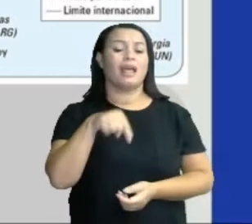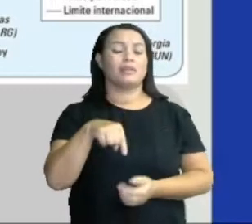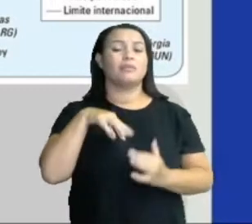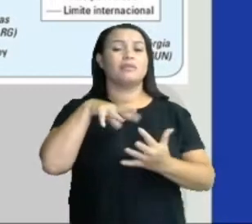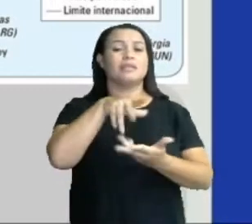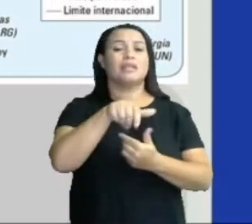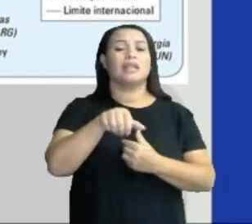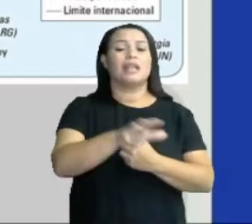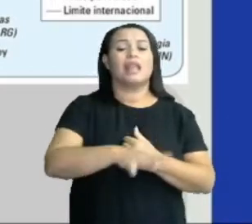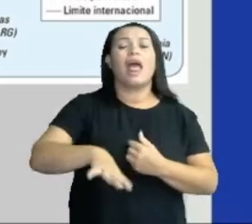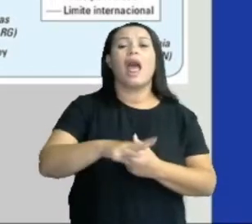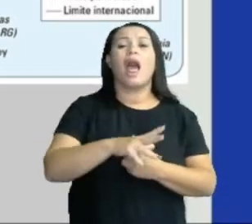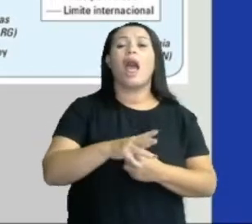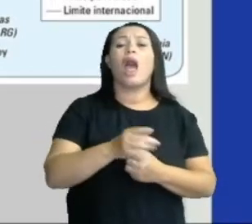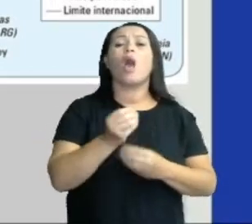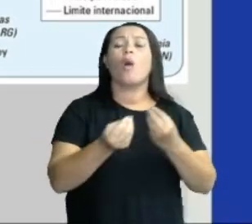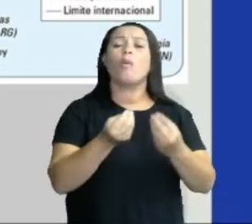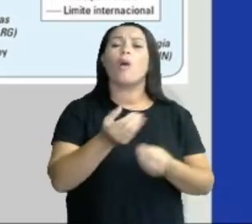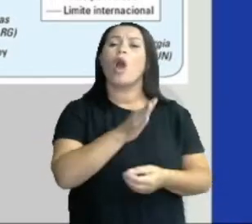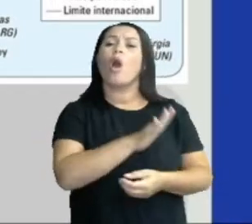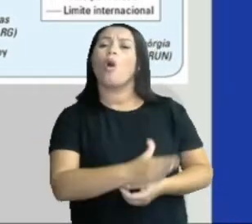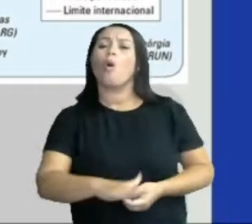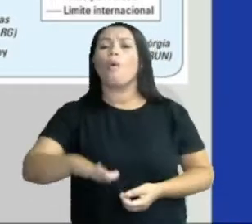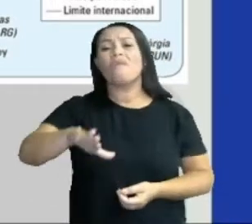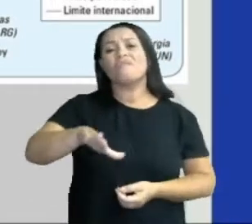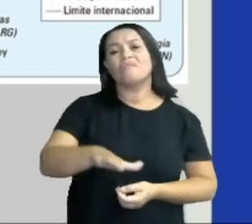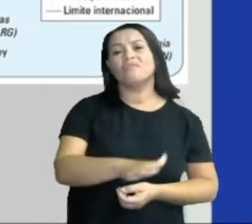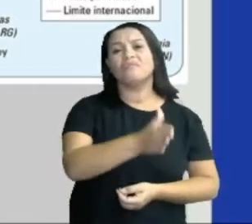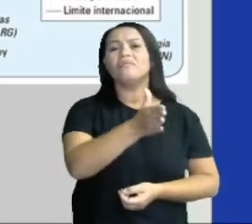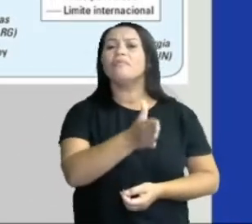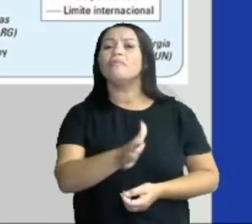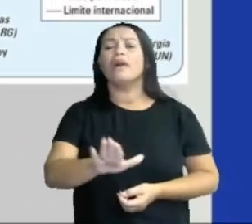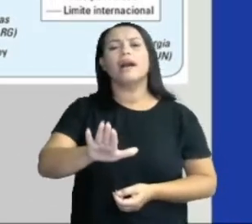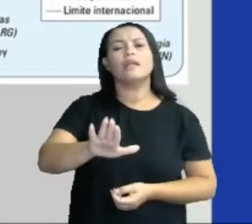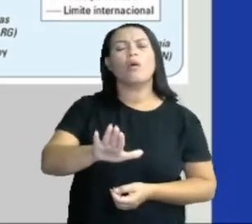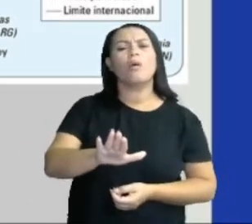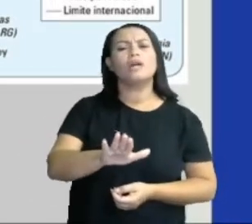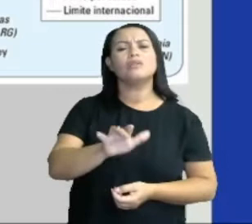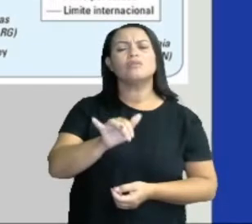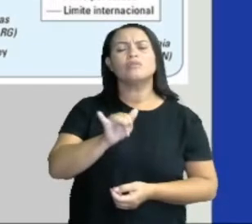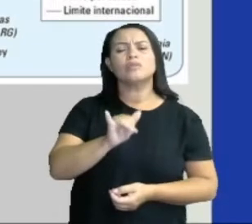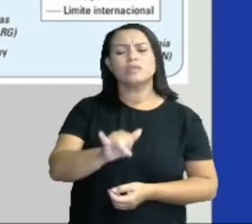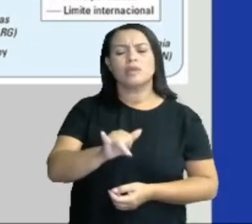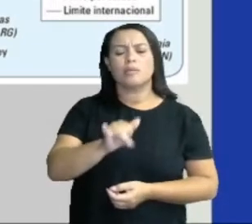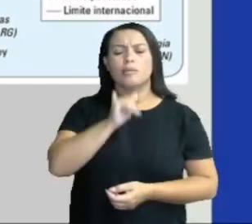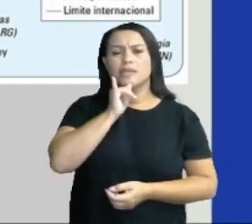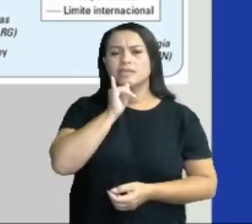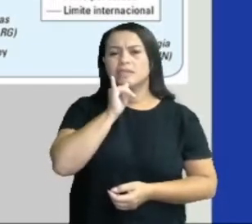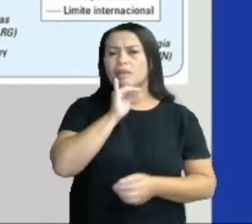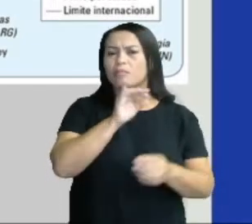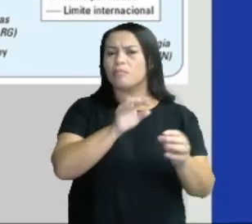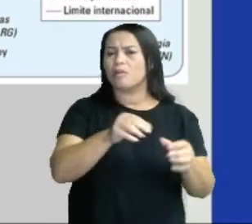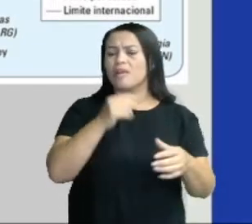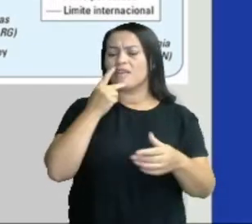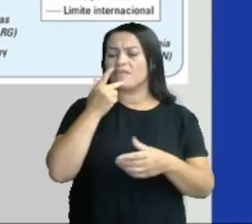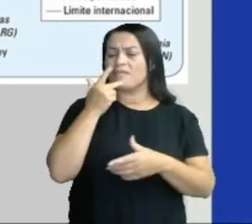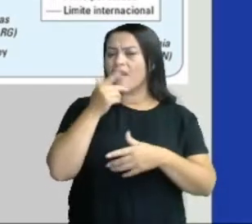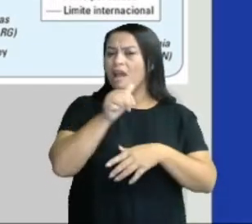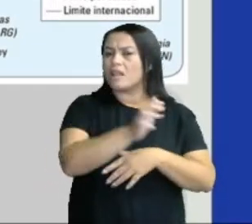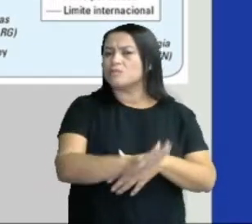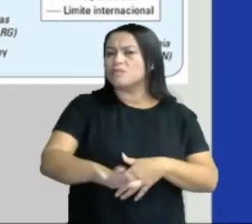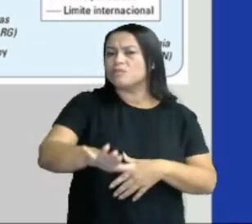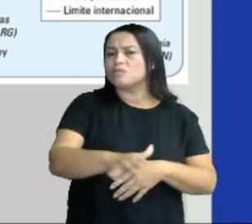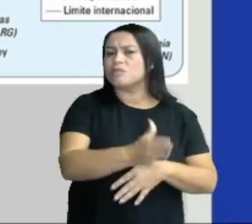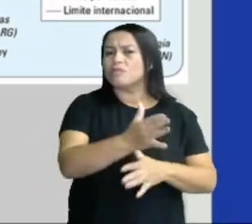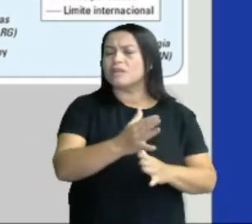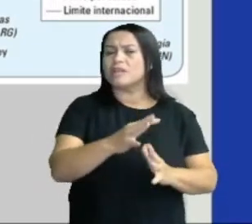é uma superfície curva, não é verdade? Então, na medida em que você faz a transposição das informações da superfície curva da Terra para